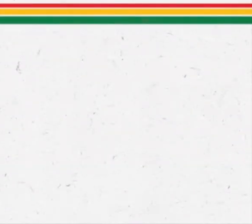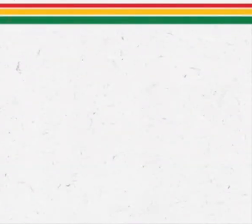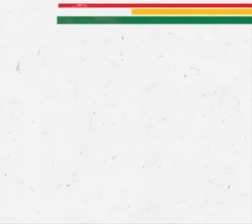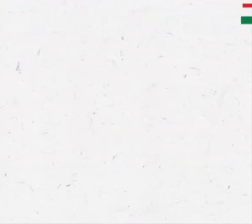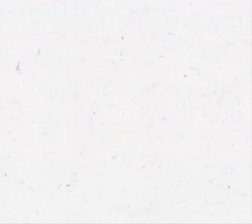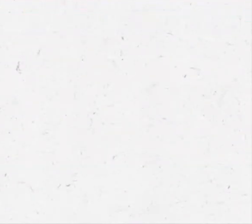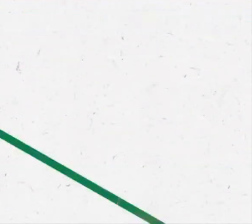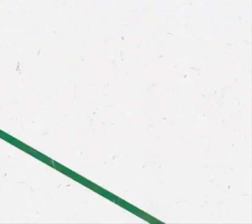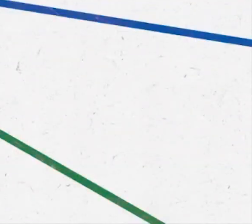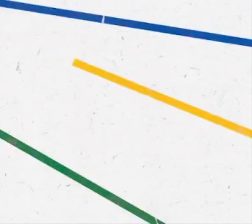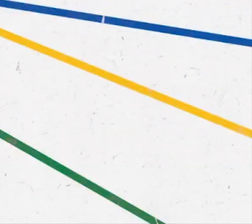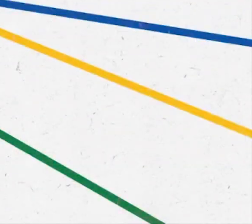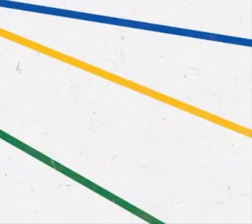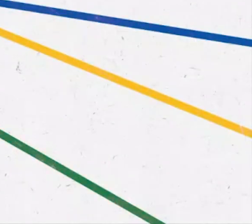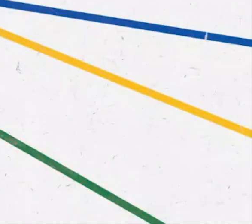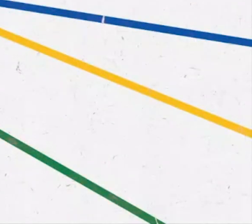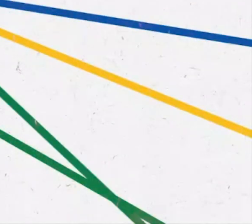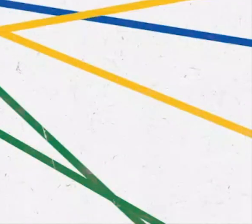Música